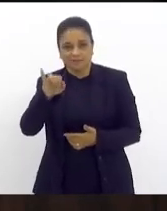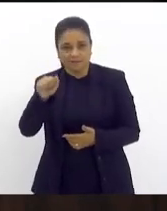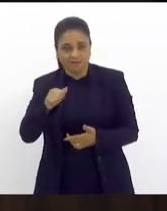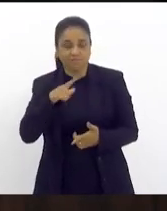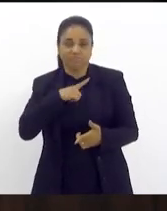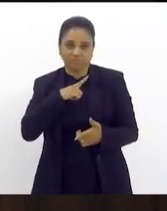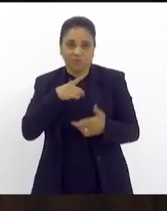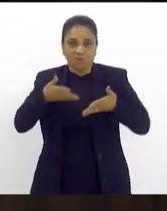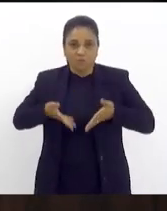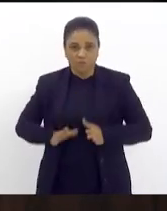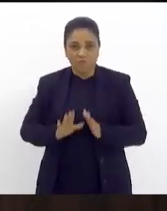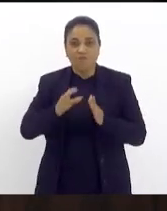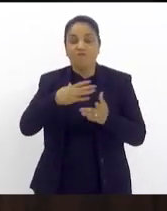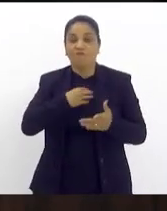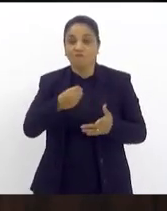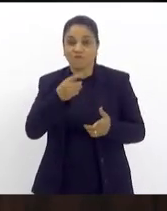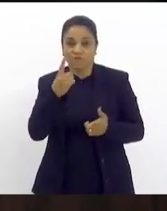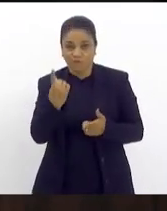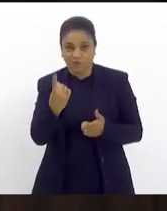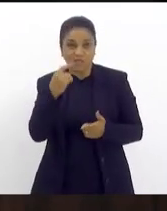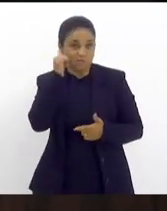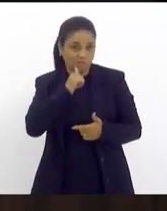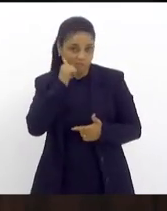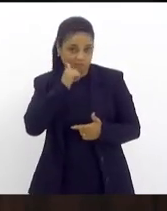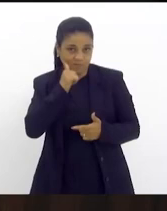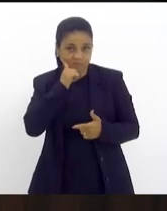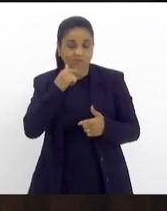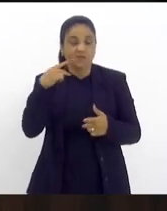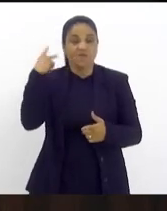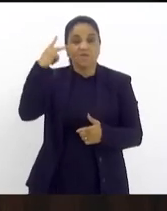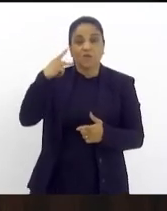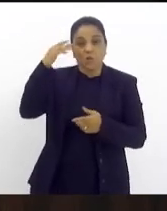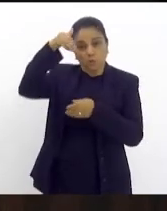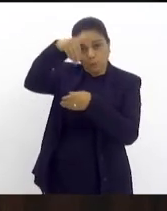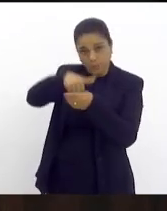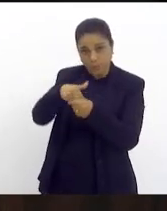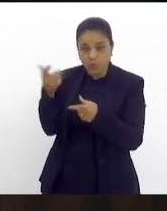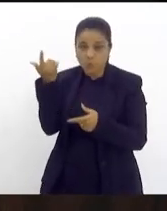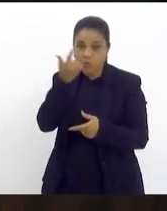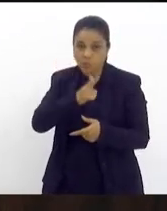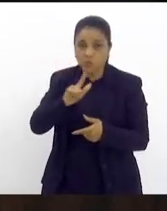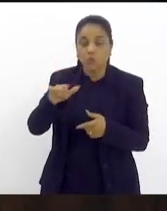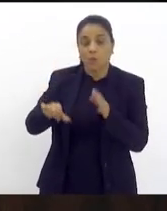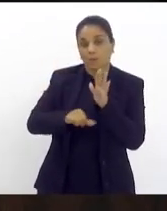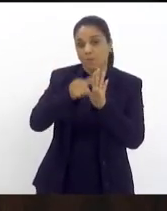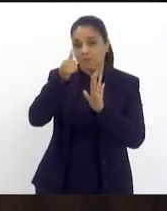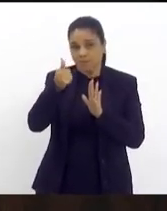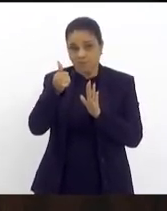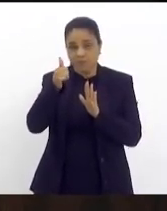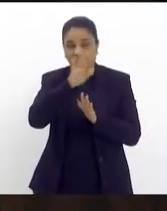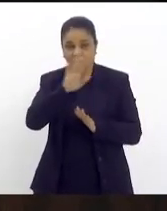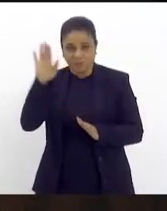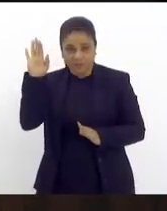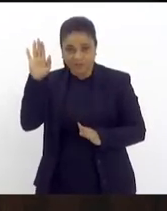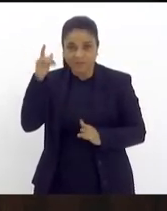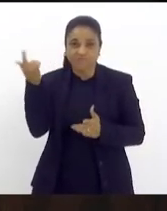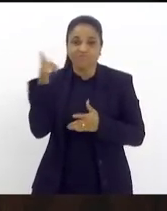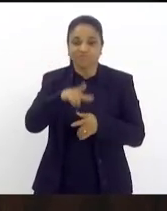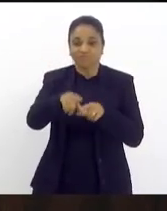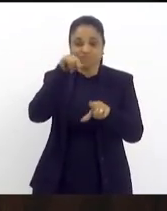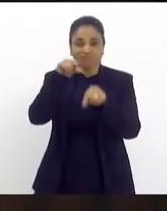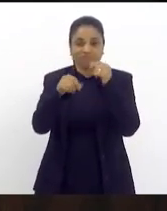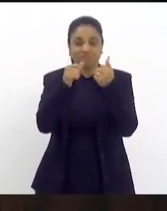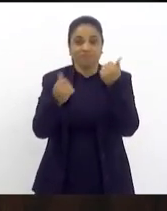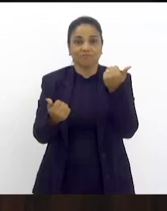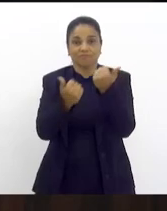Clara, eleito vereador no pleito de 2016, logo no primeiro mandato foi escolhido presidente da Câmara